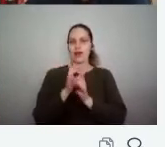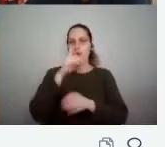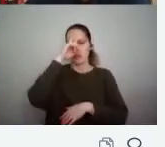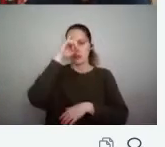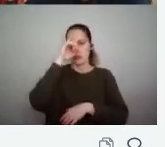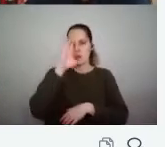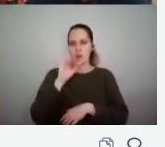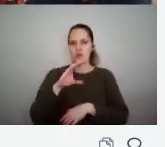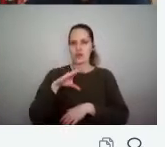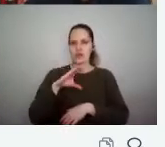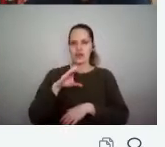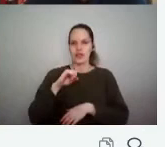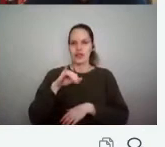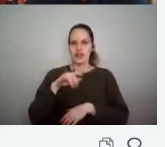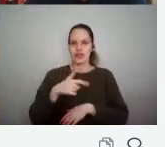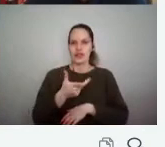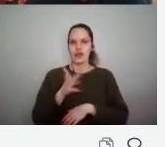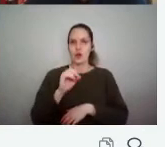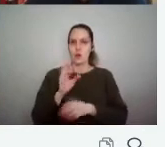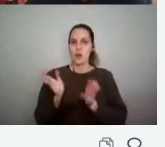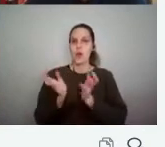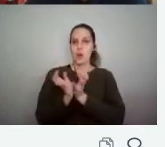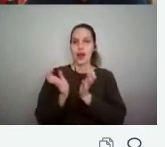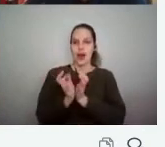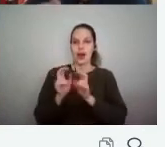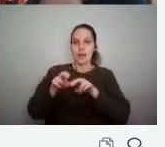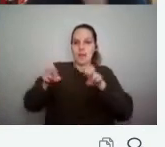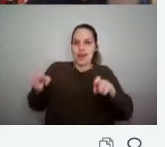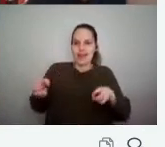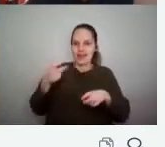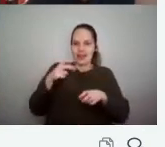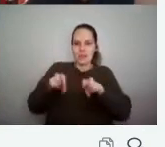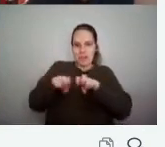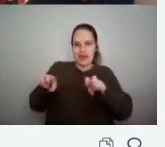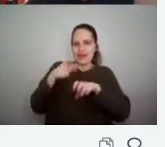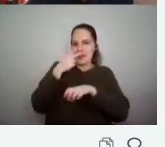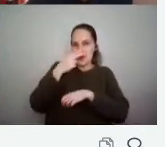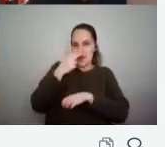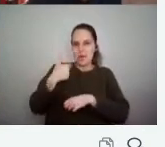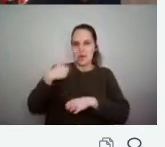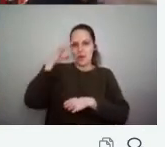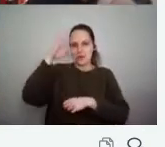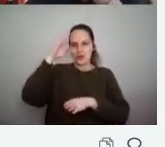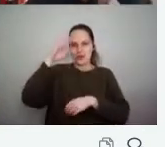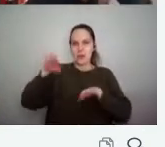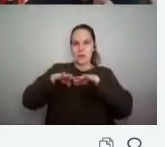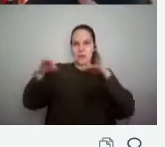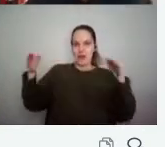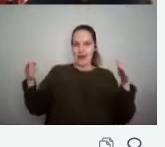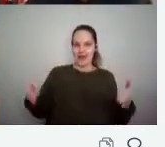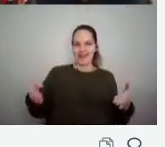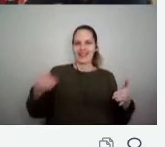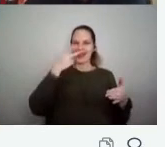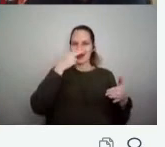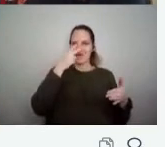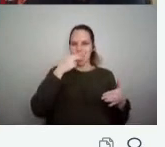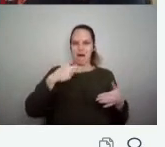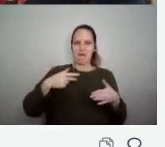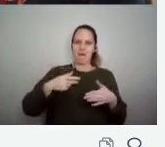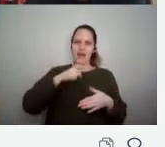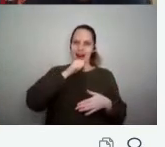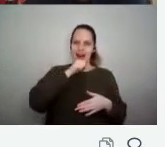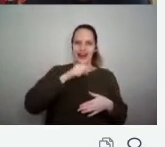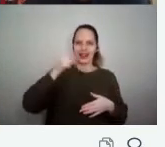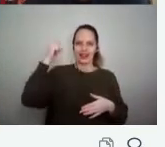minha colega de mesa, que eu estou imaginando a gente numa mesa, né, podendo se encontrar dentro de um auditório, né, com todo o